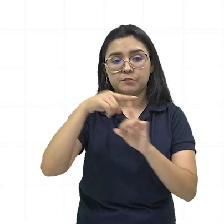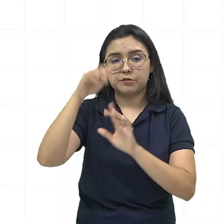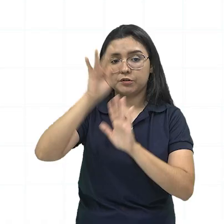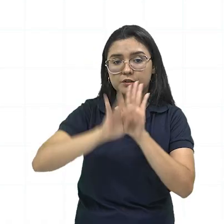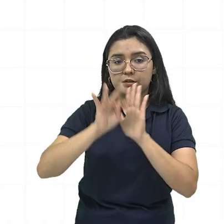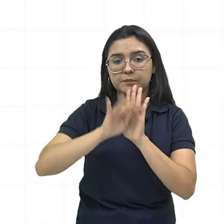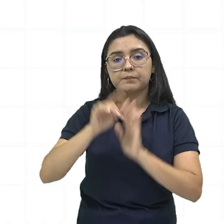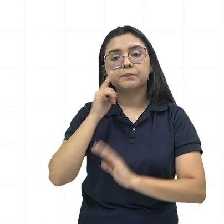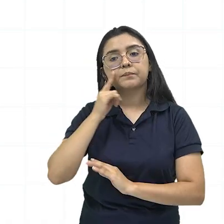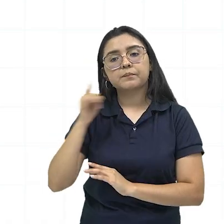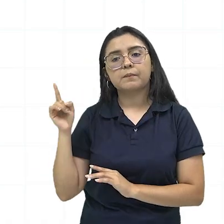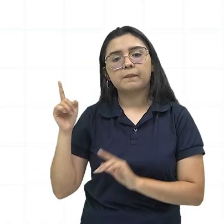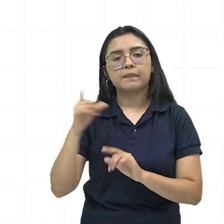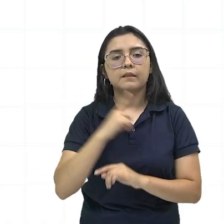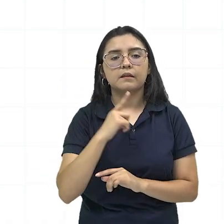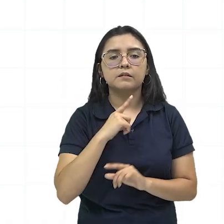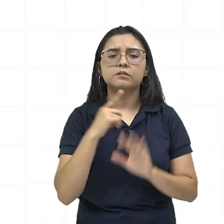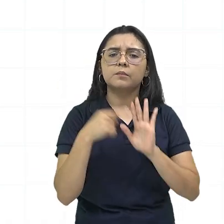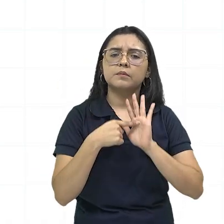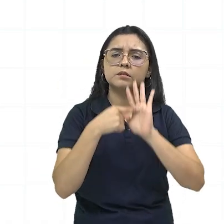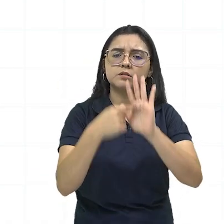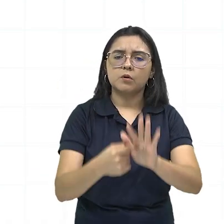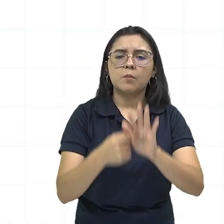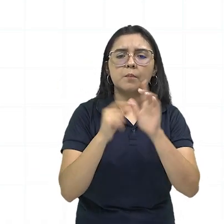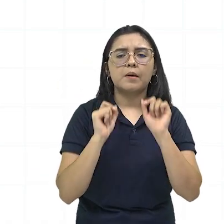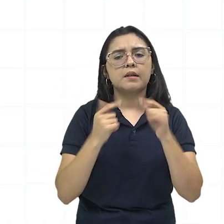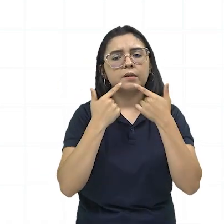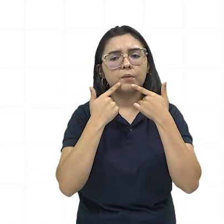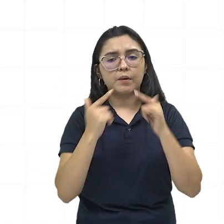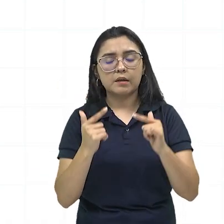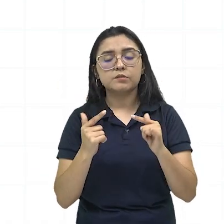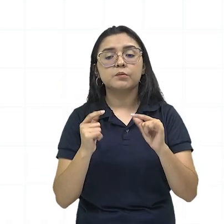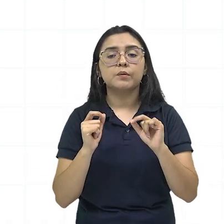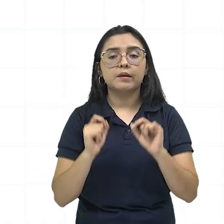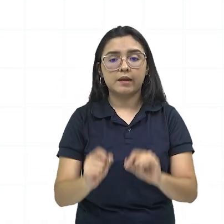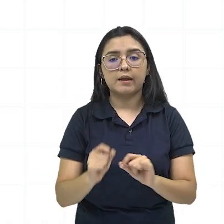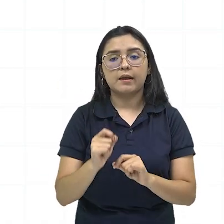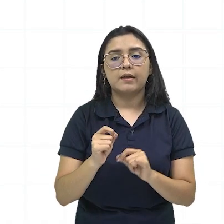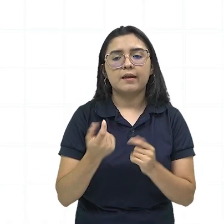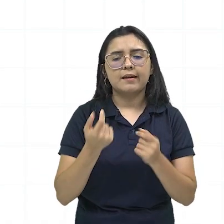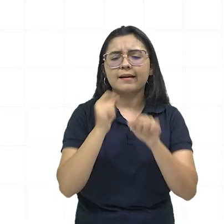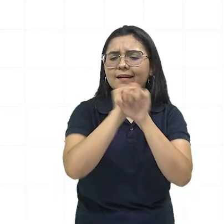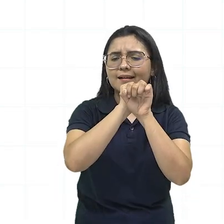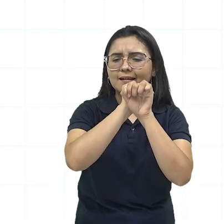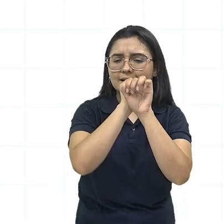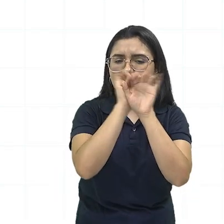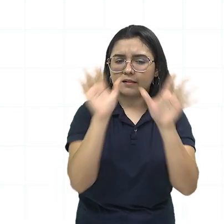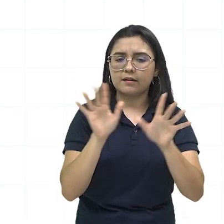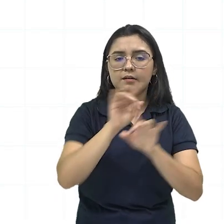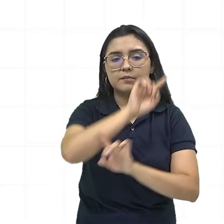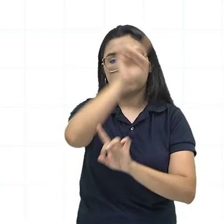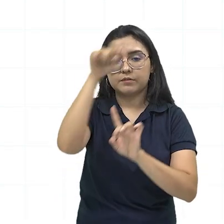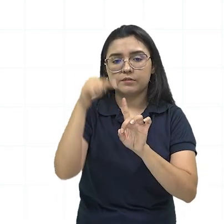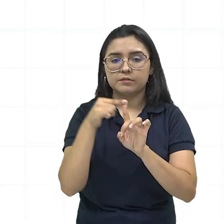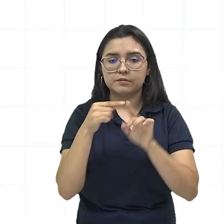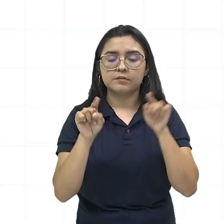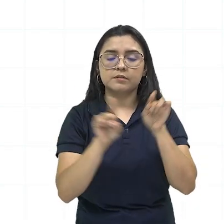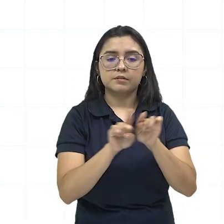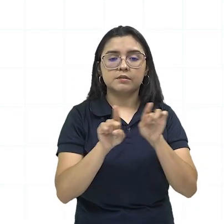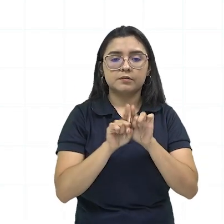o quê? Eles são o quê? Apresentados com uma linguagem clara, objetiva